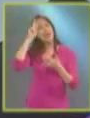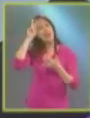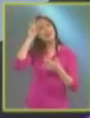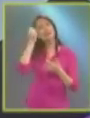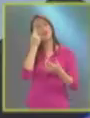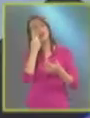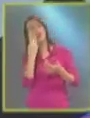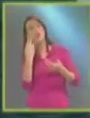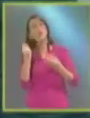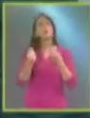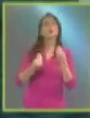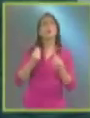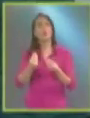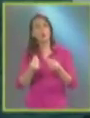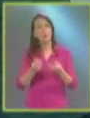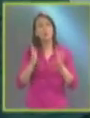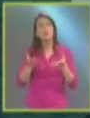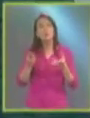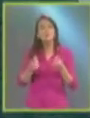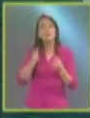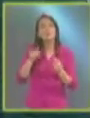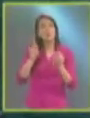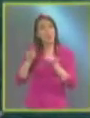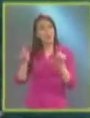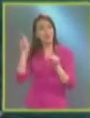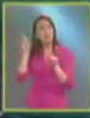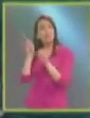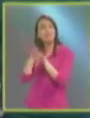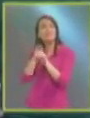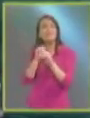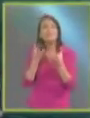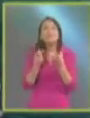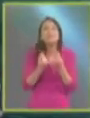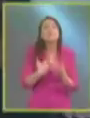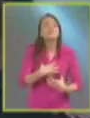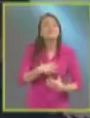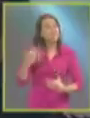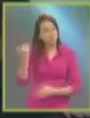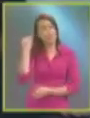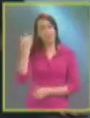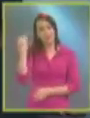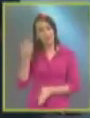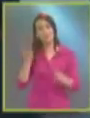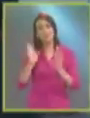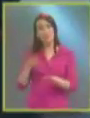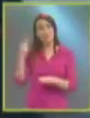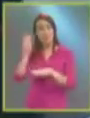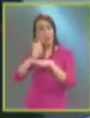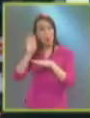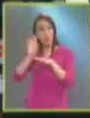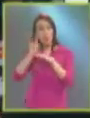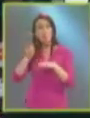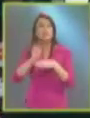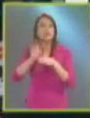poucas lembranças visuais. O trabalho sensível e delicado da professora Joana é imprescindível. Depois de um curso relâmpago